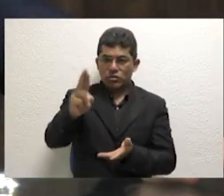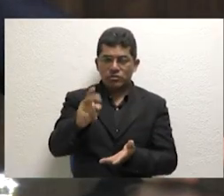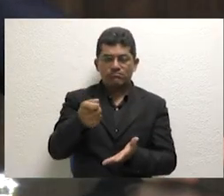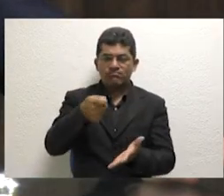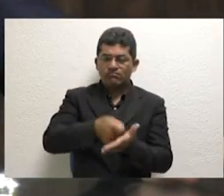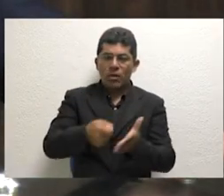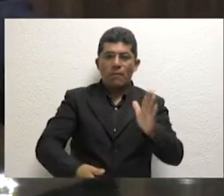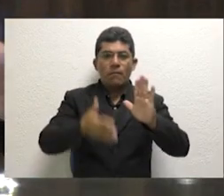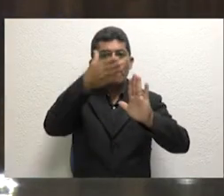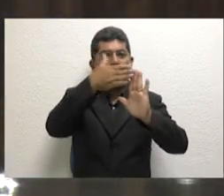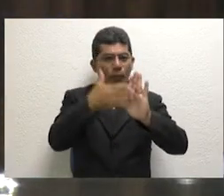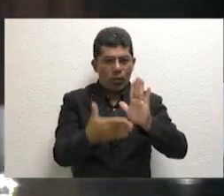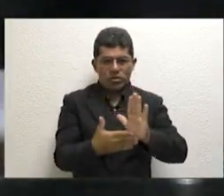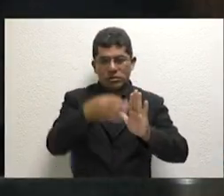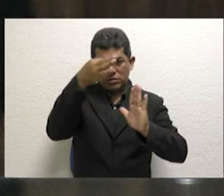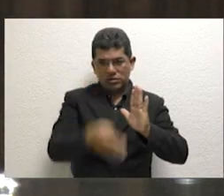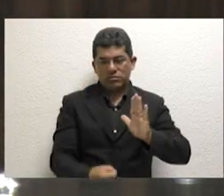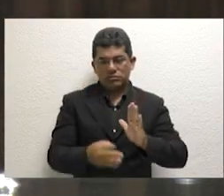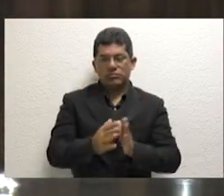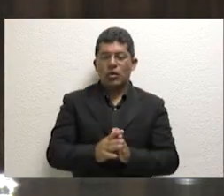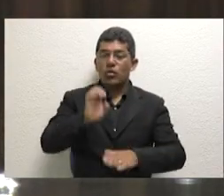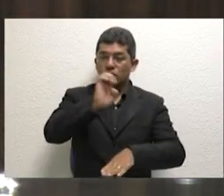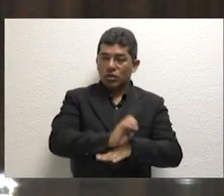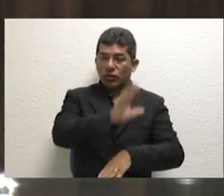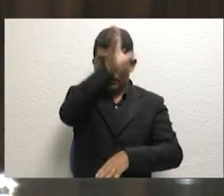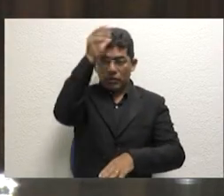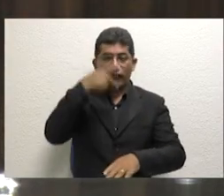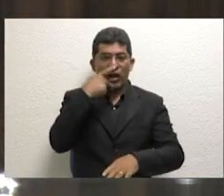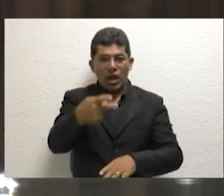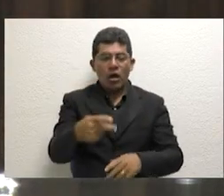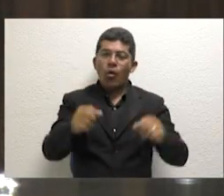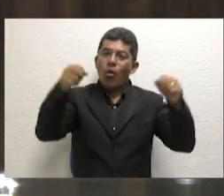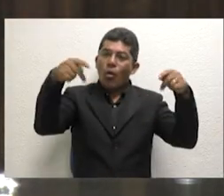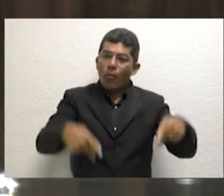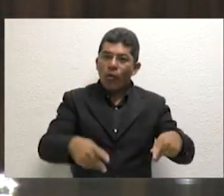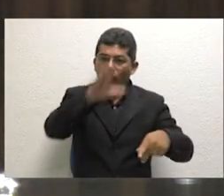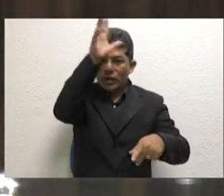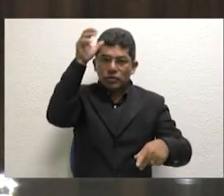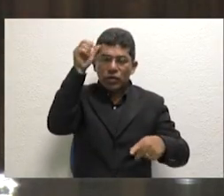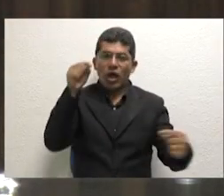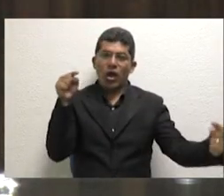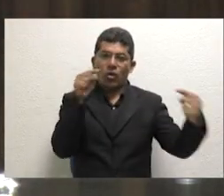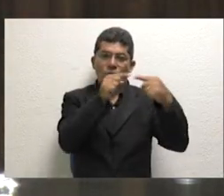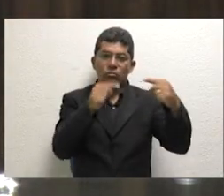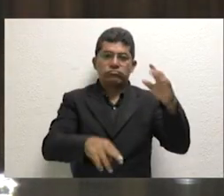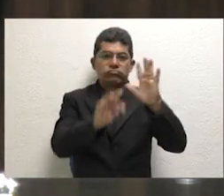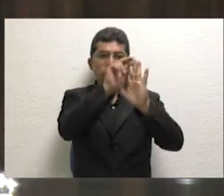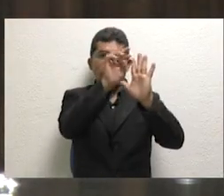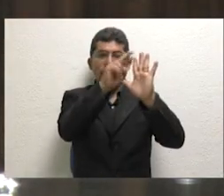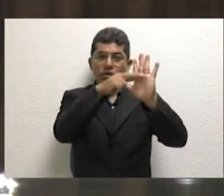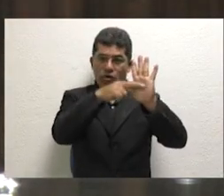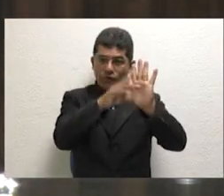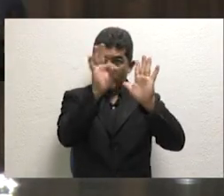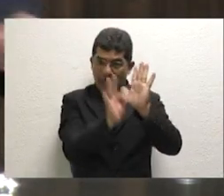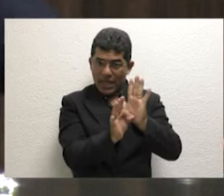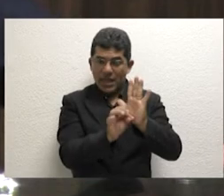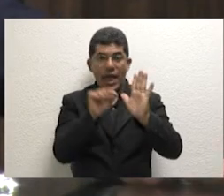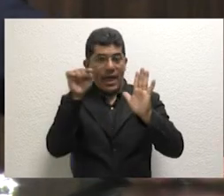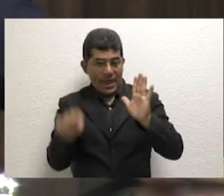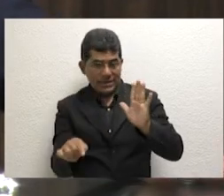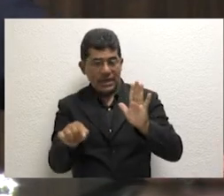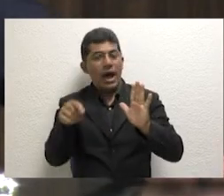propositiva o Estado do Amazonas tem que chegar a dizer o povo do Amazonas é a favor da reforma tributária essa aqui